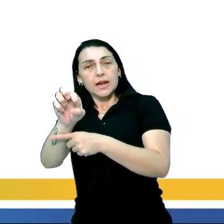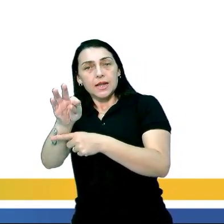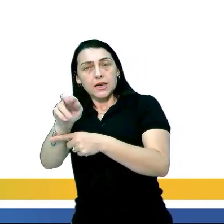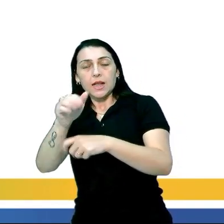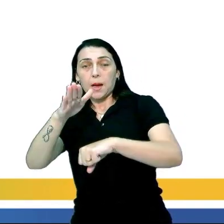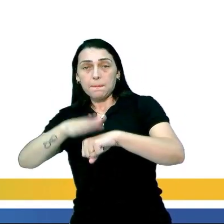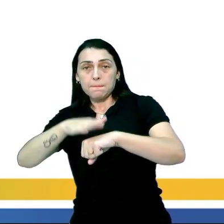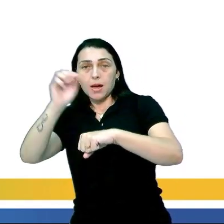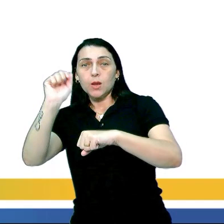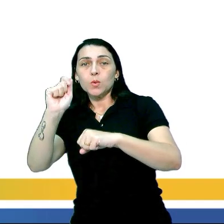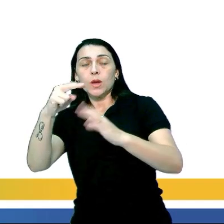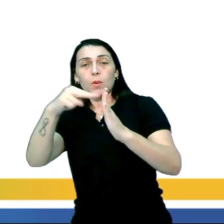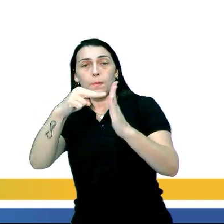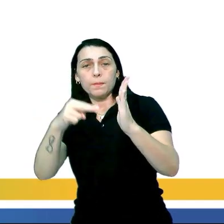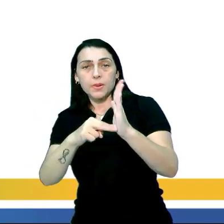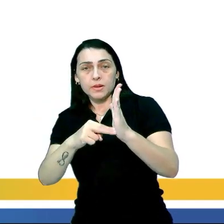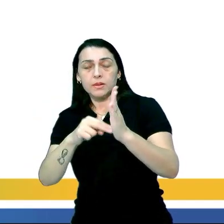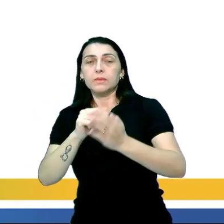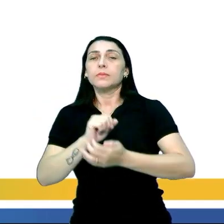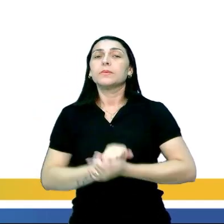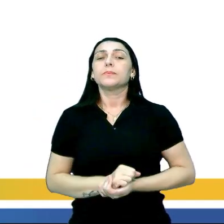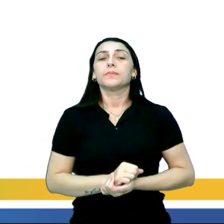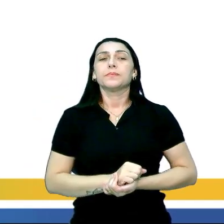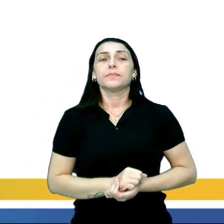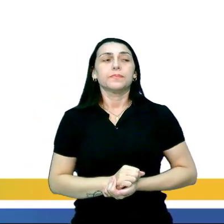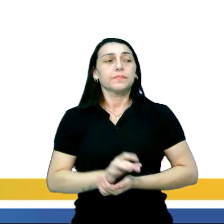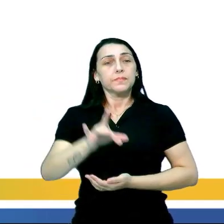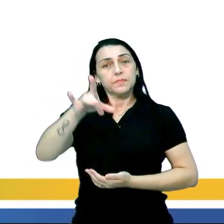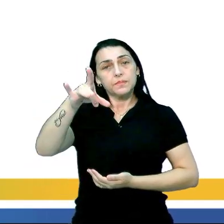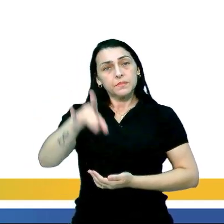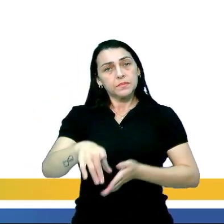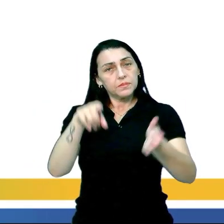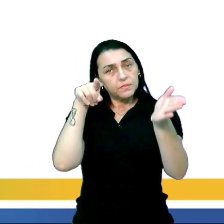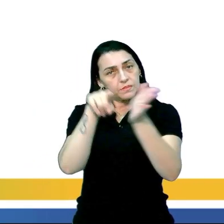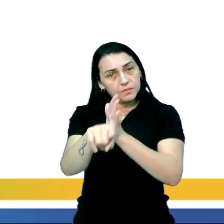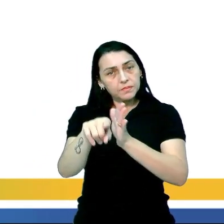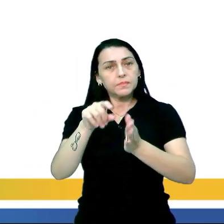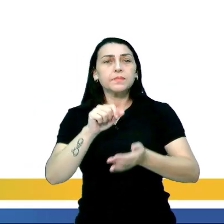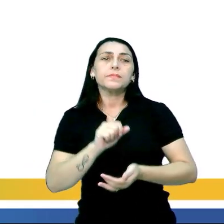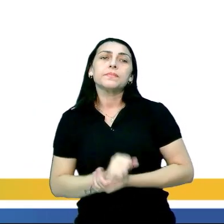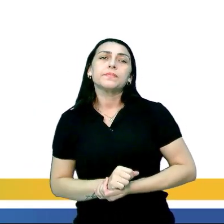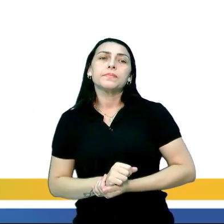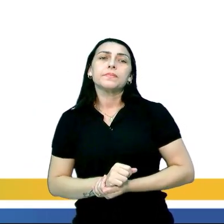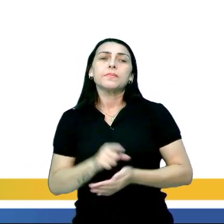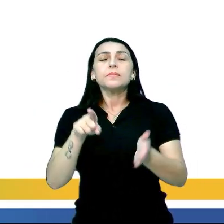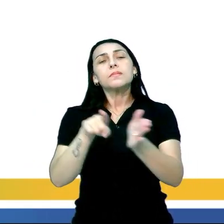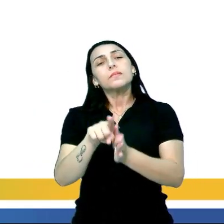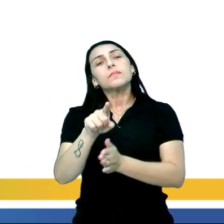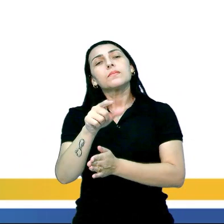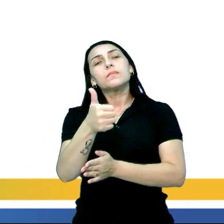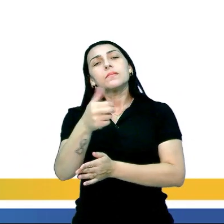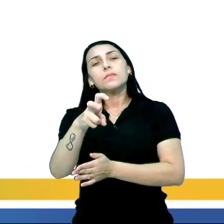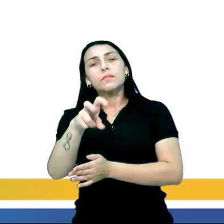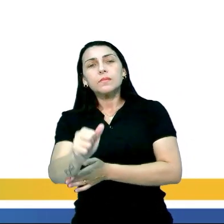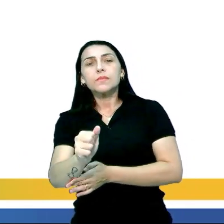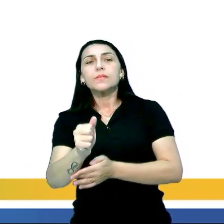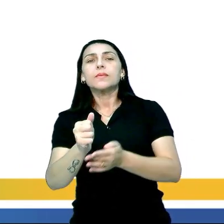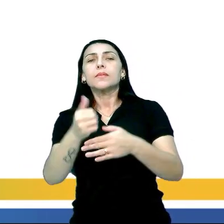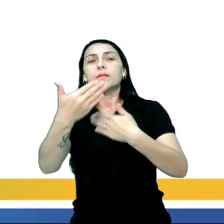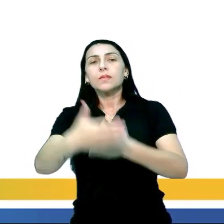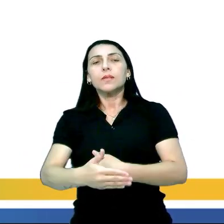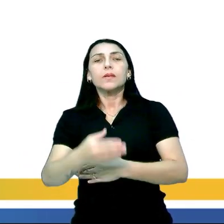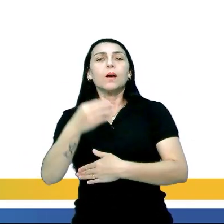que o prisma. Vamos para a última questão. Questão